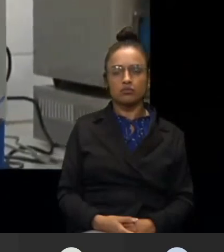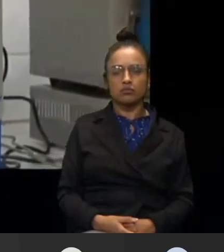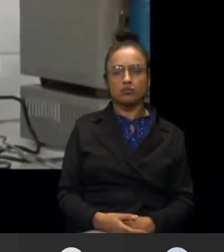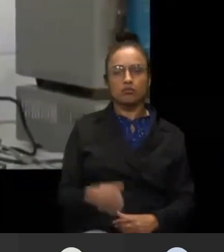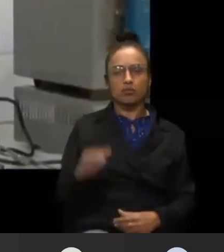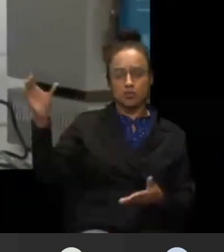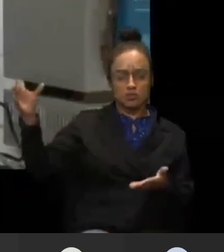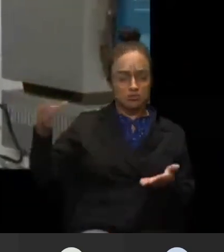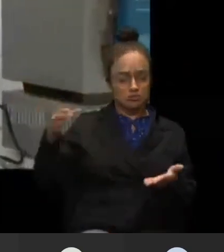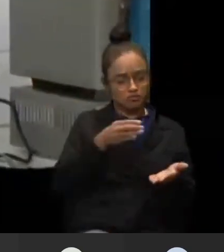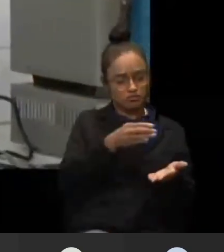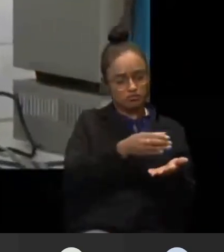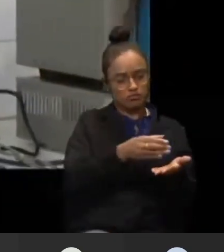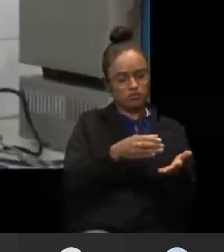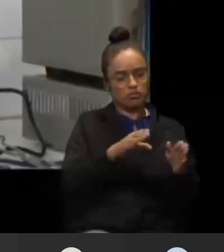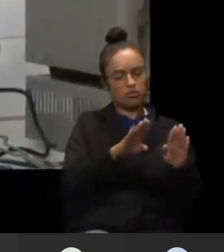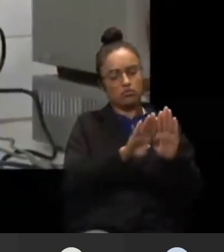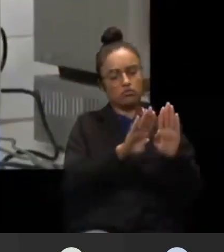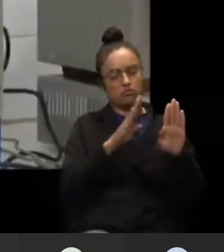E aí, colocando na estufa.